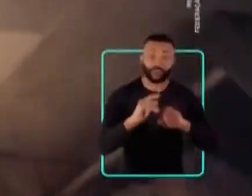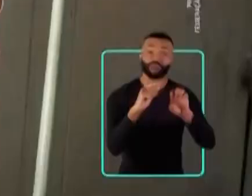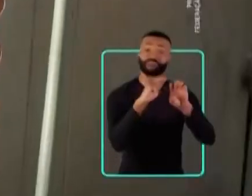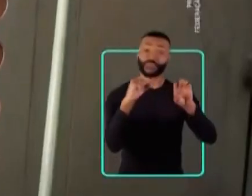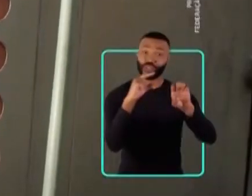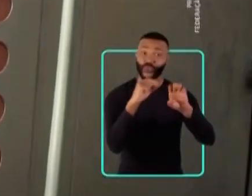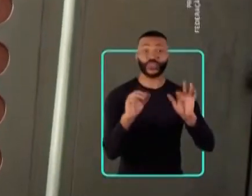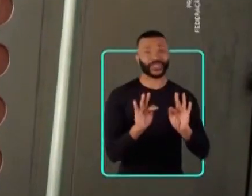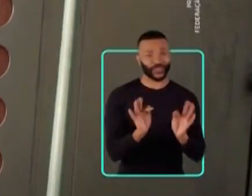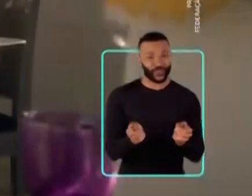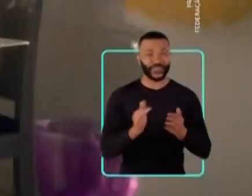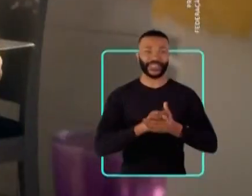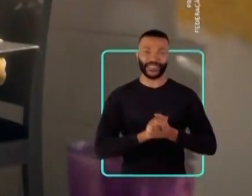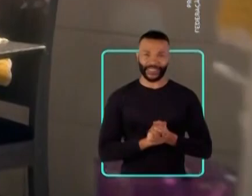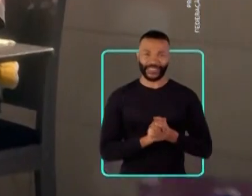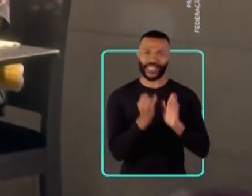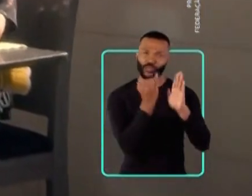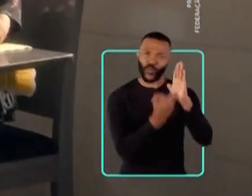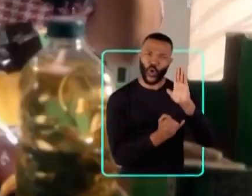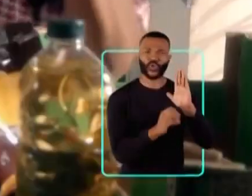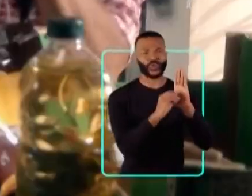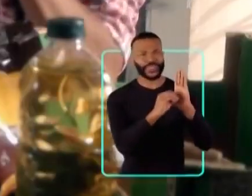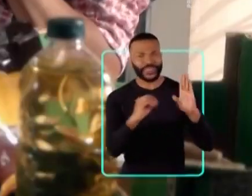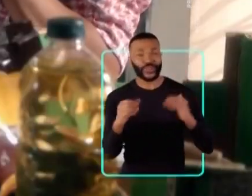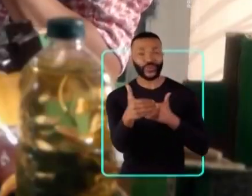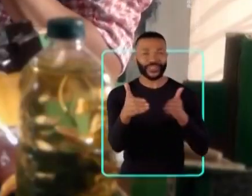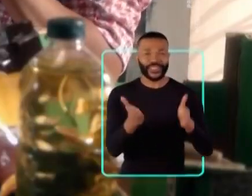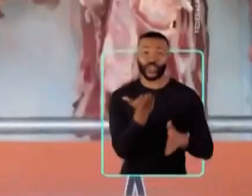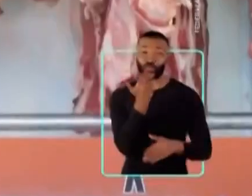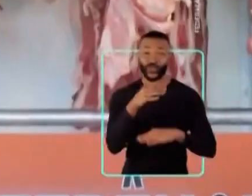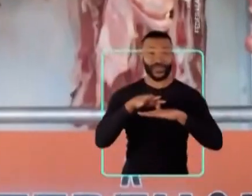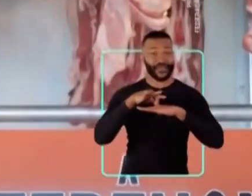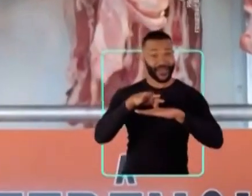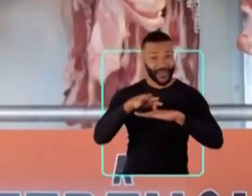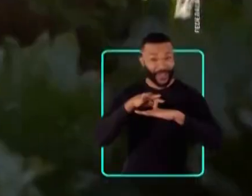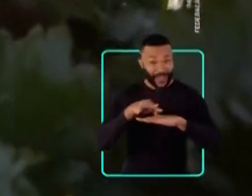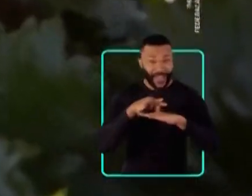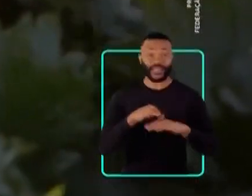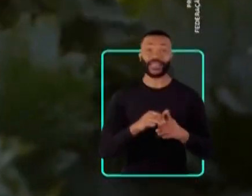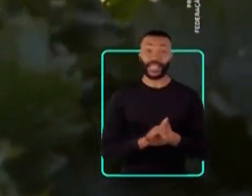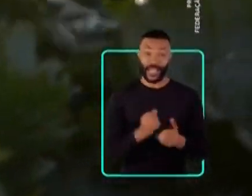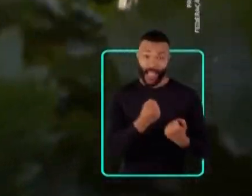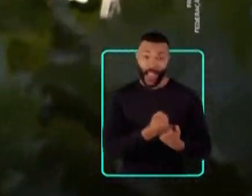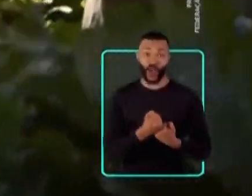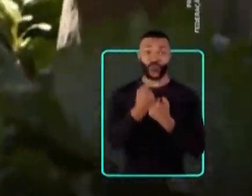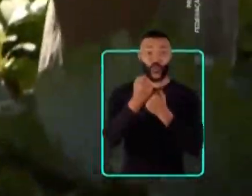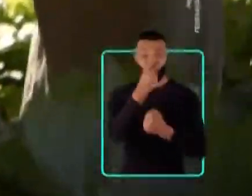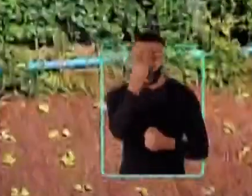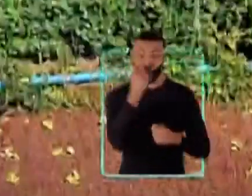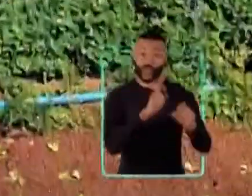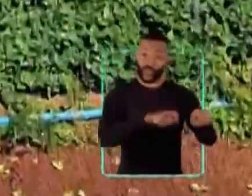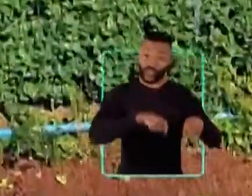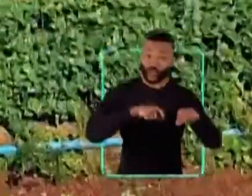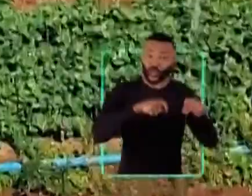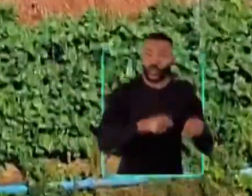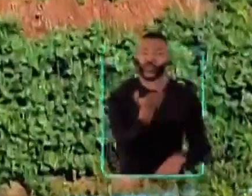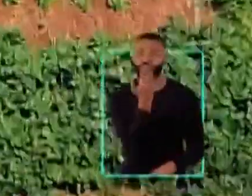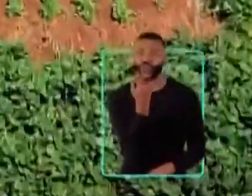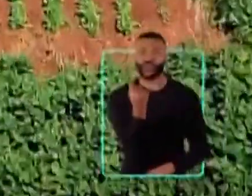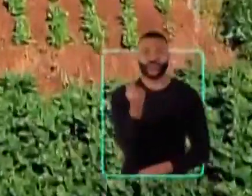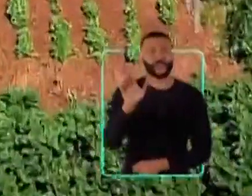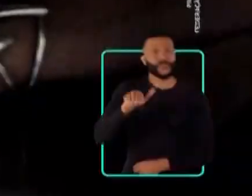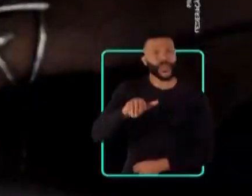micro e pequenos empreendedores. É imposto zero na cesta básica e na carne, mais apoio ao agricultor e alimentos